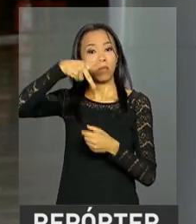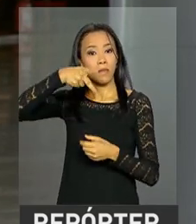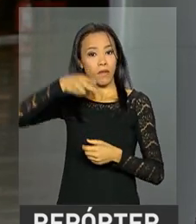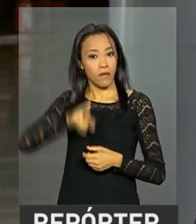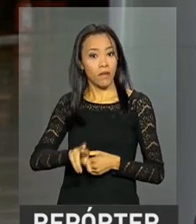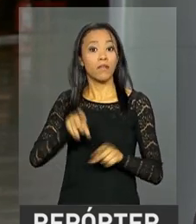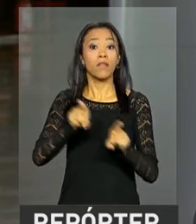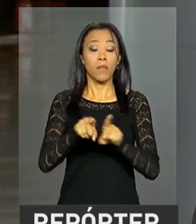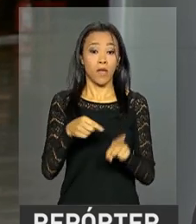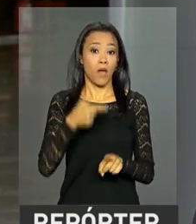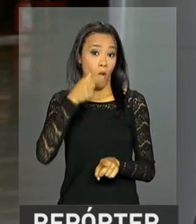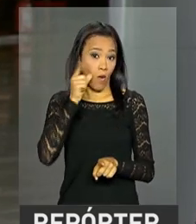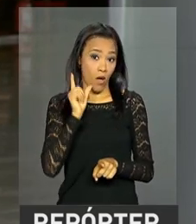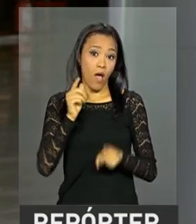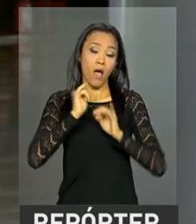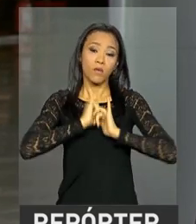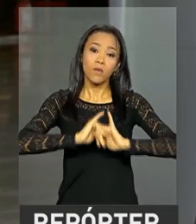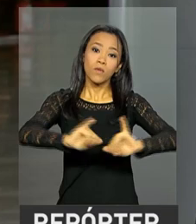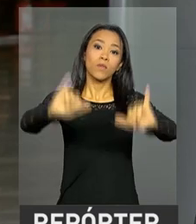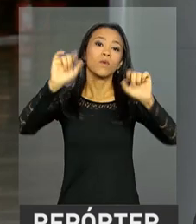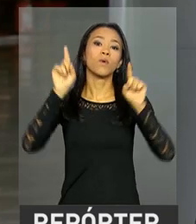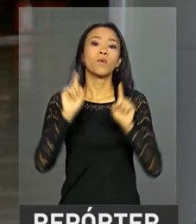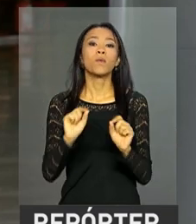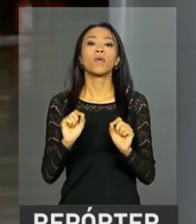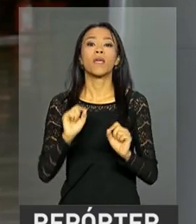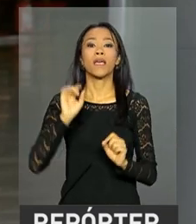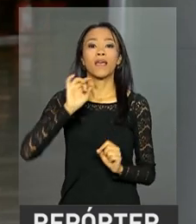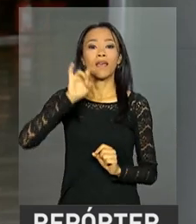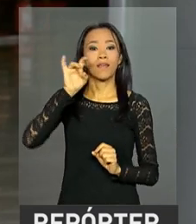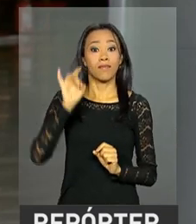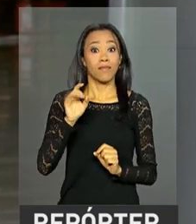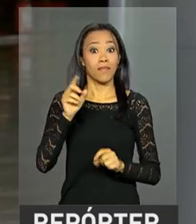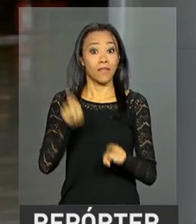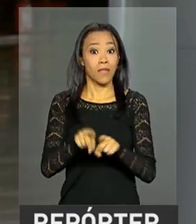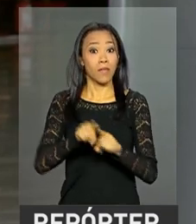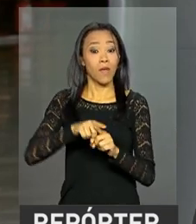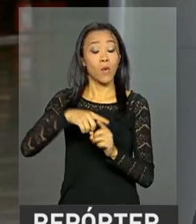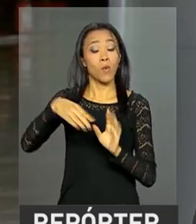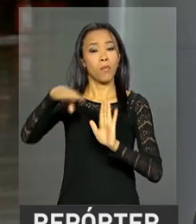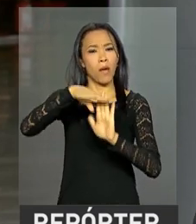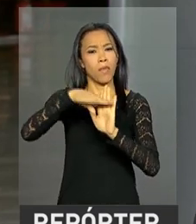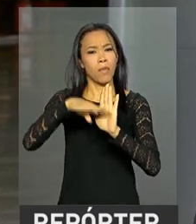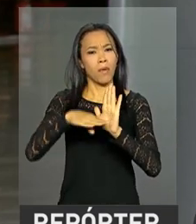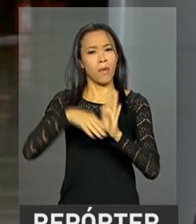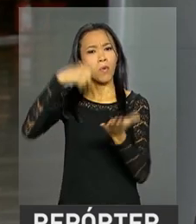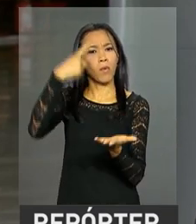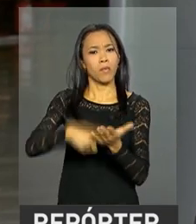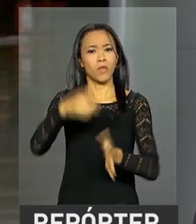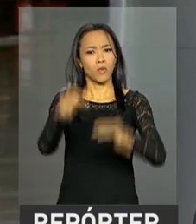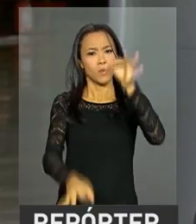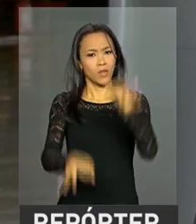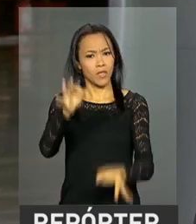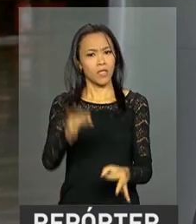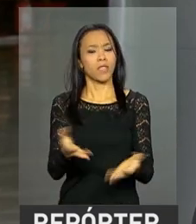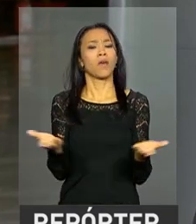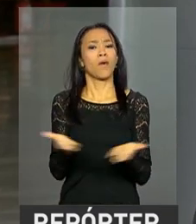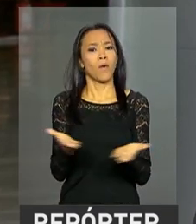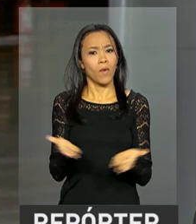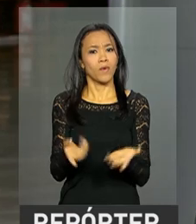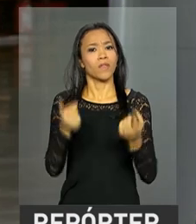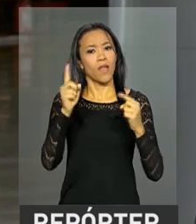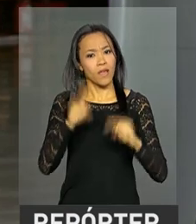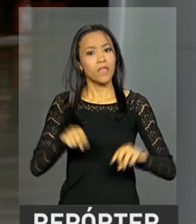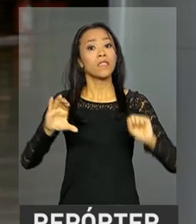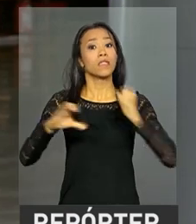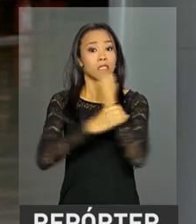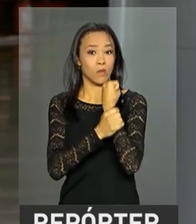de ter anunciado também a ampliação das atribuições da pasta da Justiça que agora passa a se chamar Ministério da Justiça e